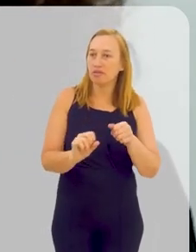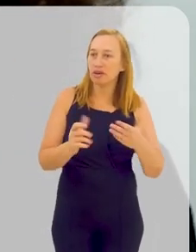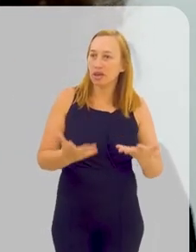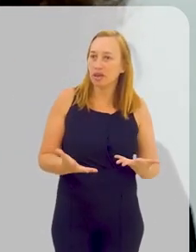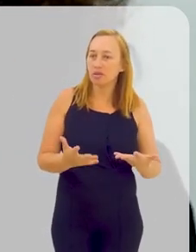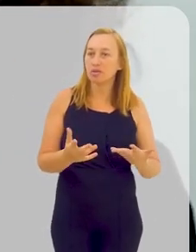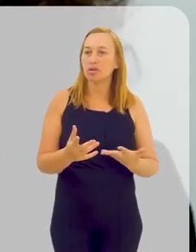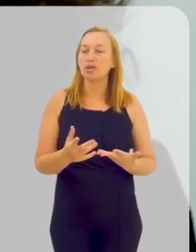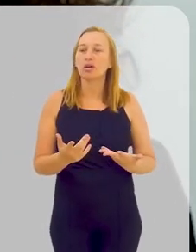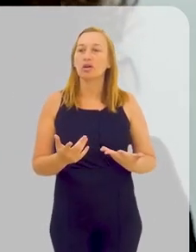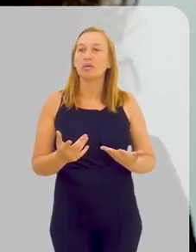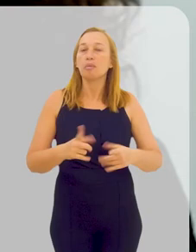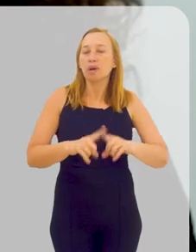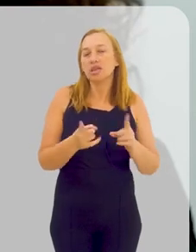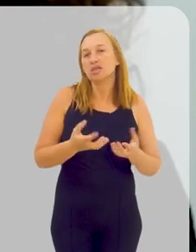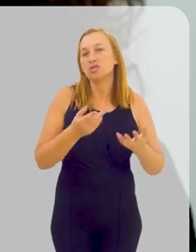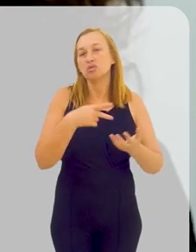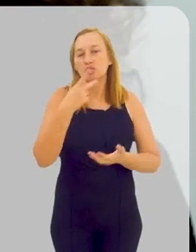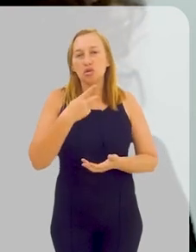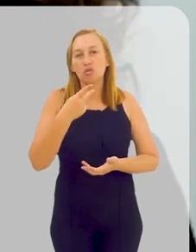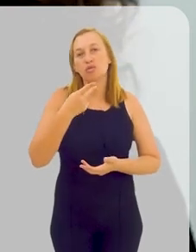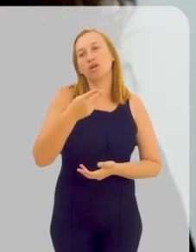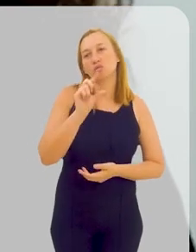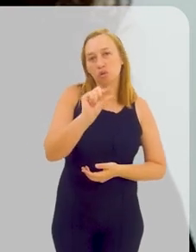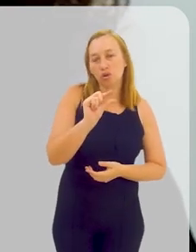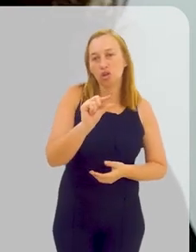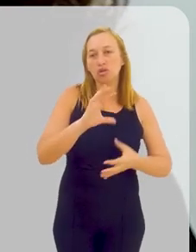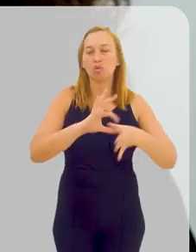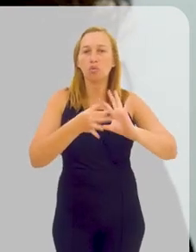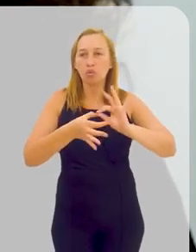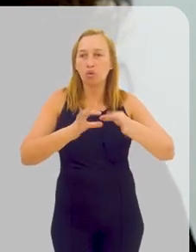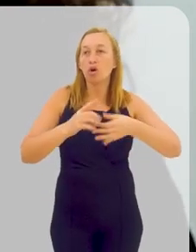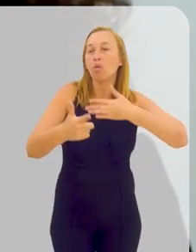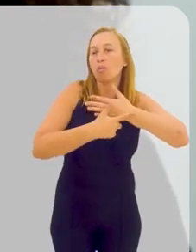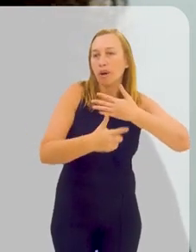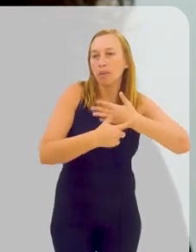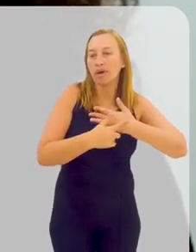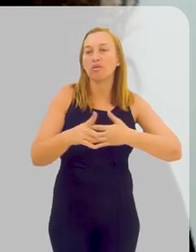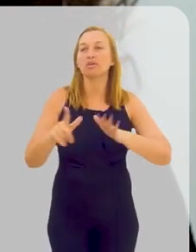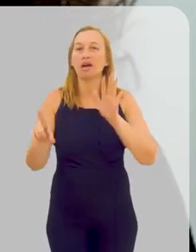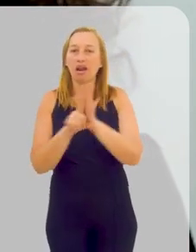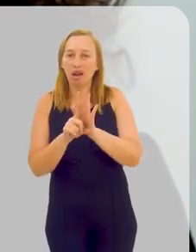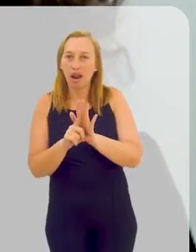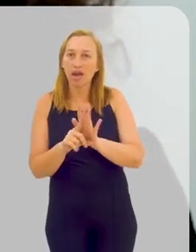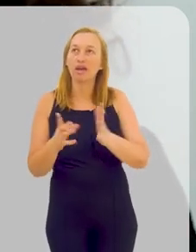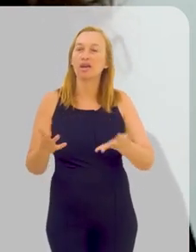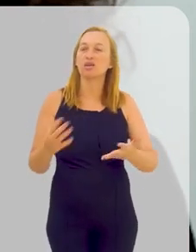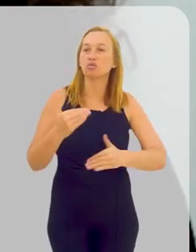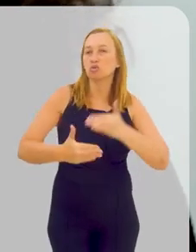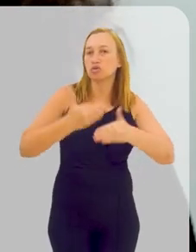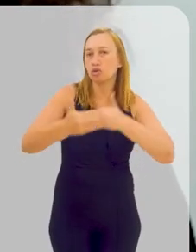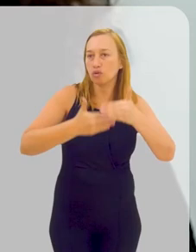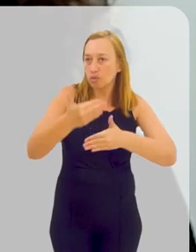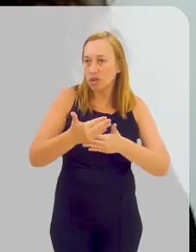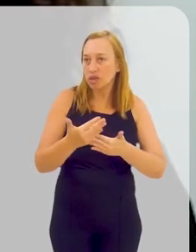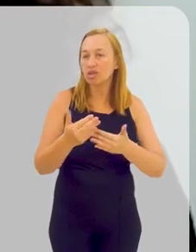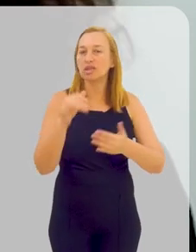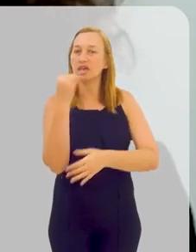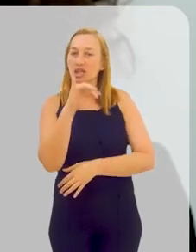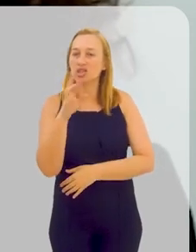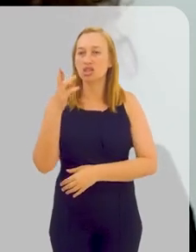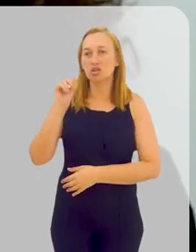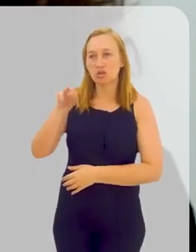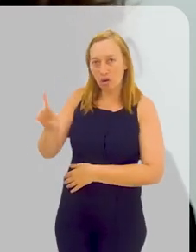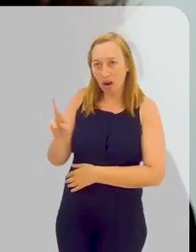pela nosso pelo nosso fórum que que eu faço um pouquinho desse contexto assim qual o papel da legislação no desenvolvimento